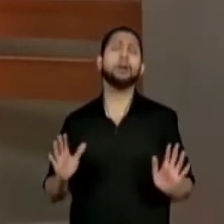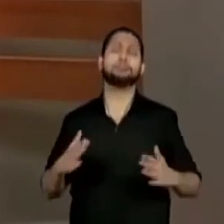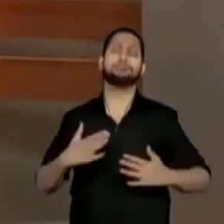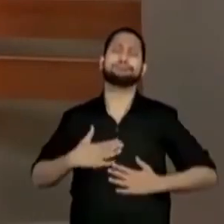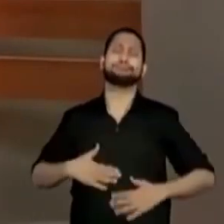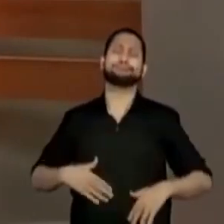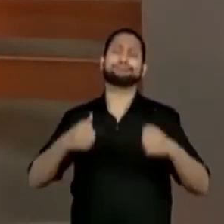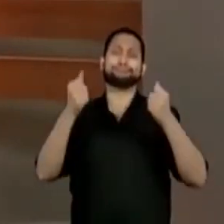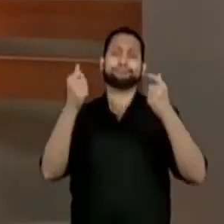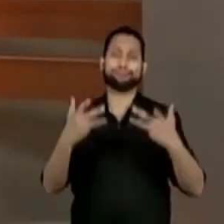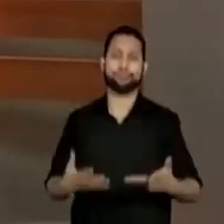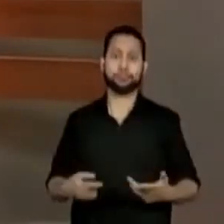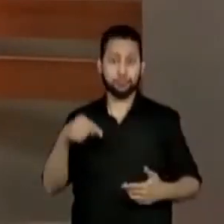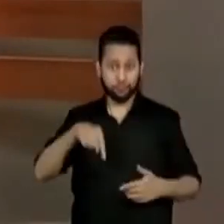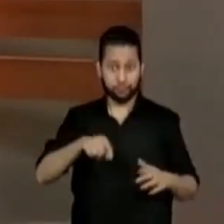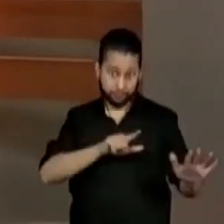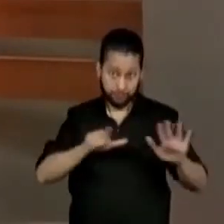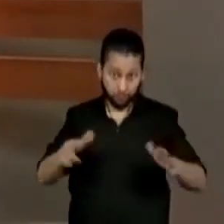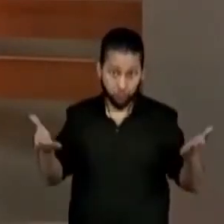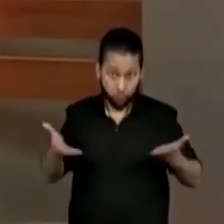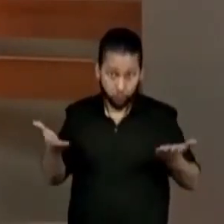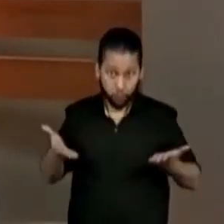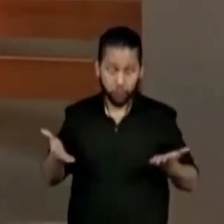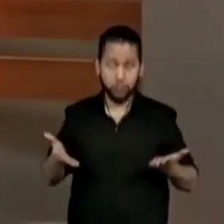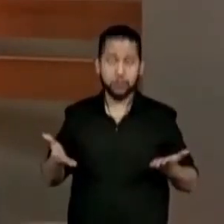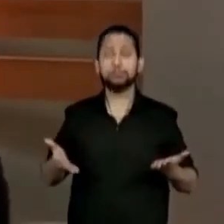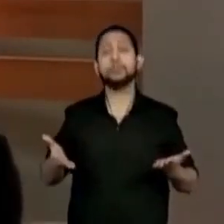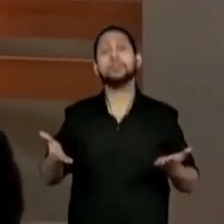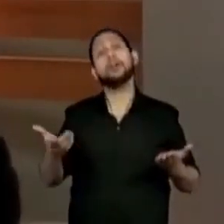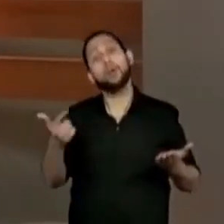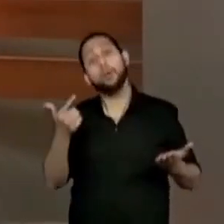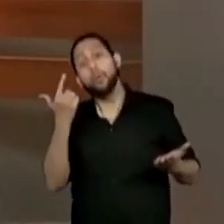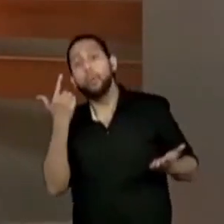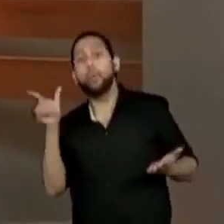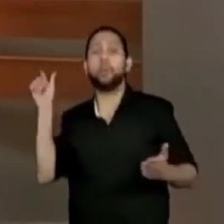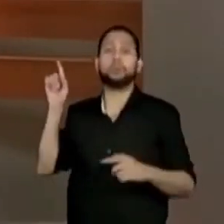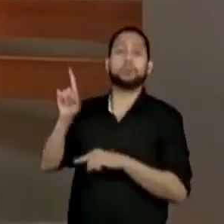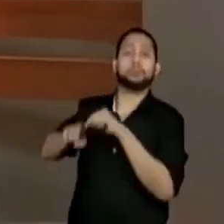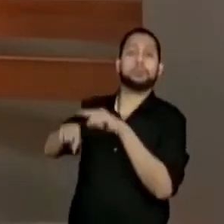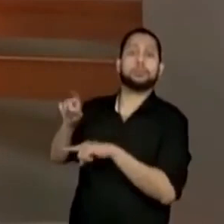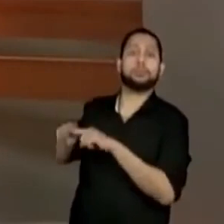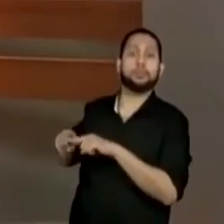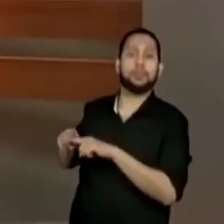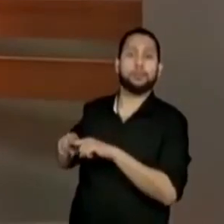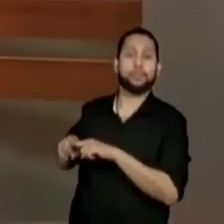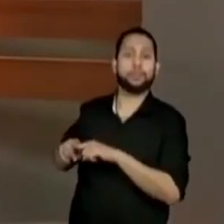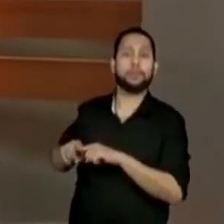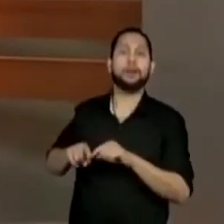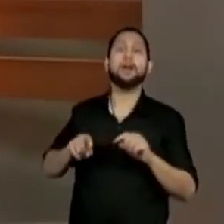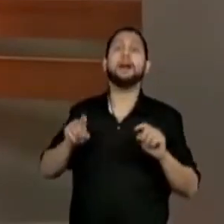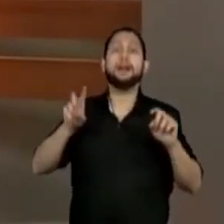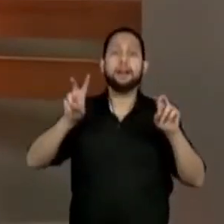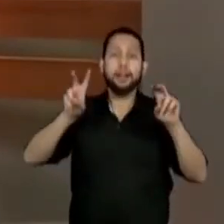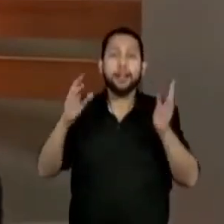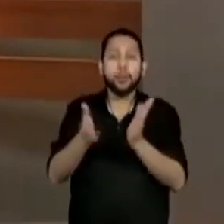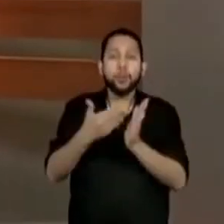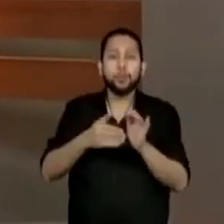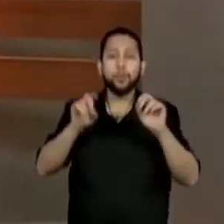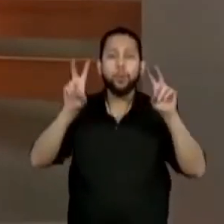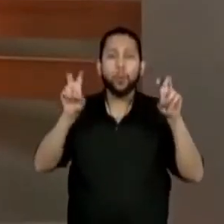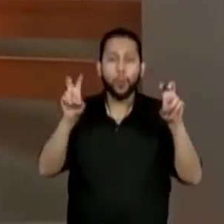que que a gente não está utilizando essa semana emai porque nós estamos utilizando um outro material que é o material do aprender